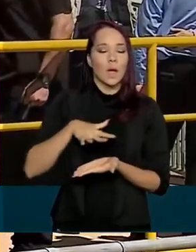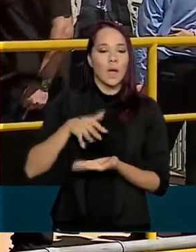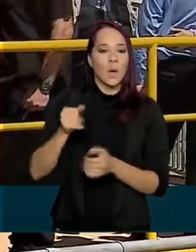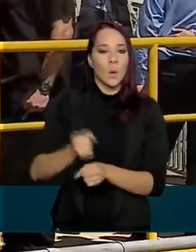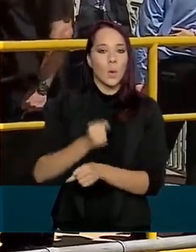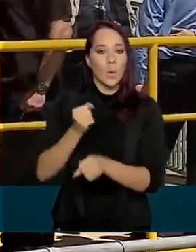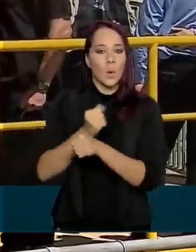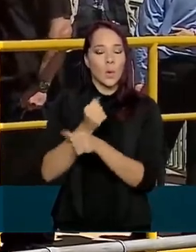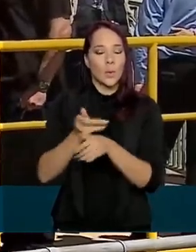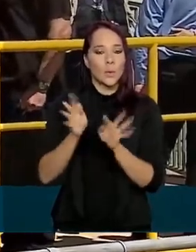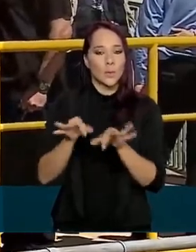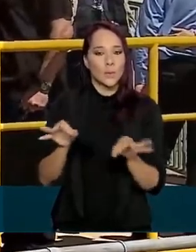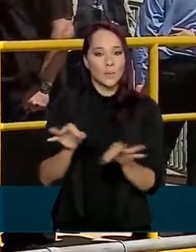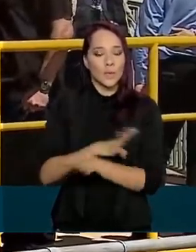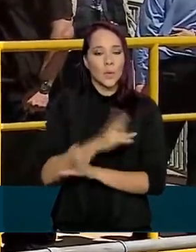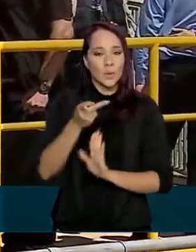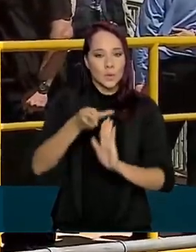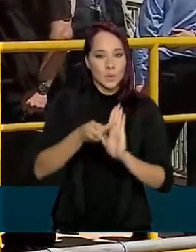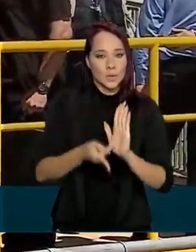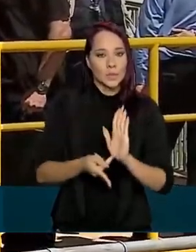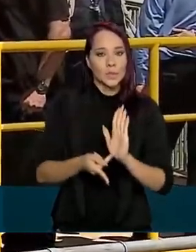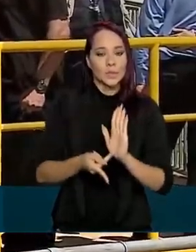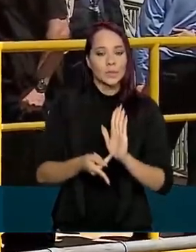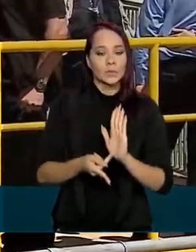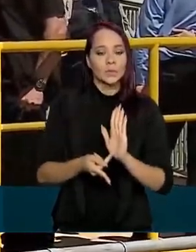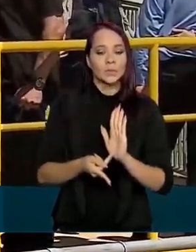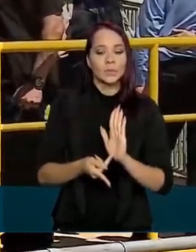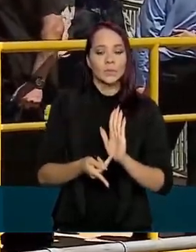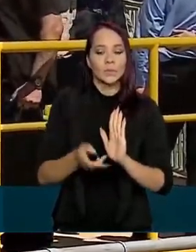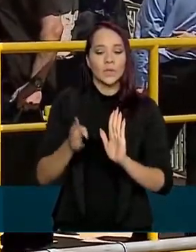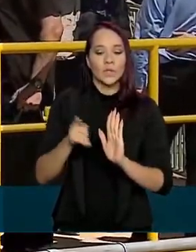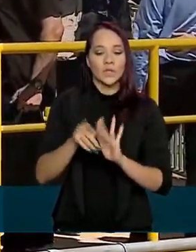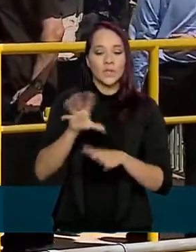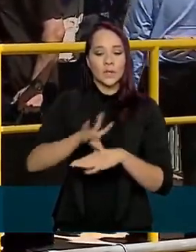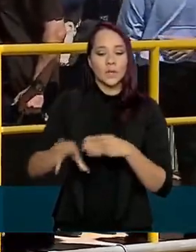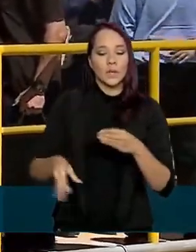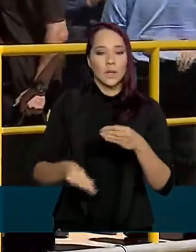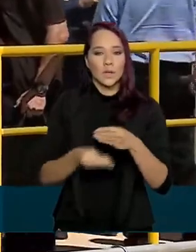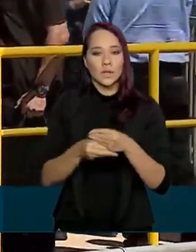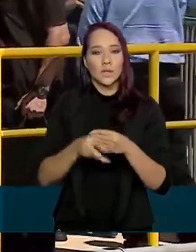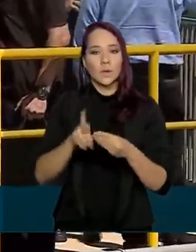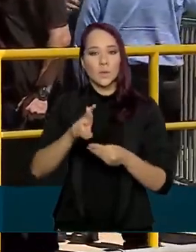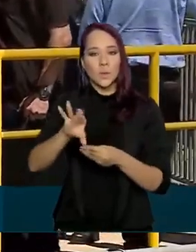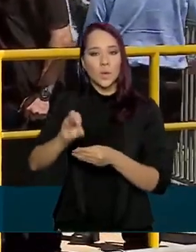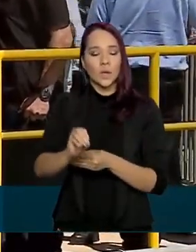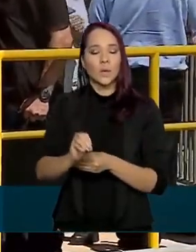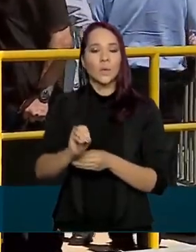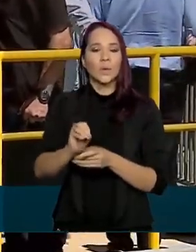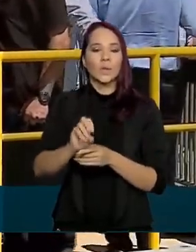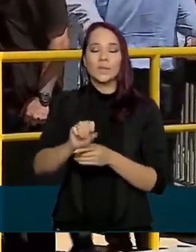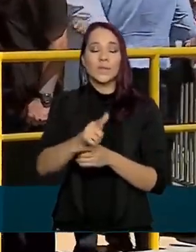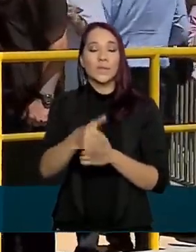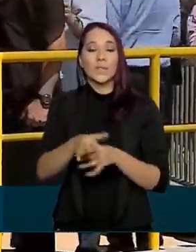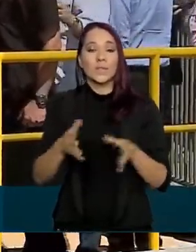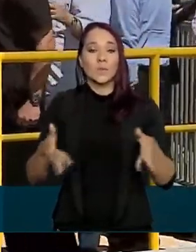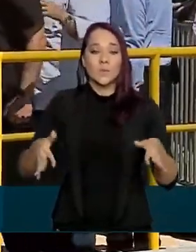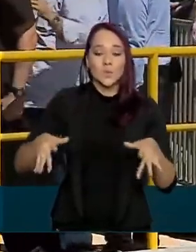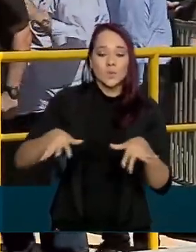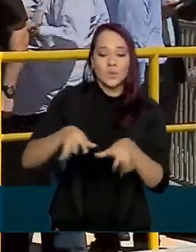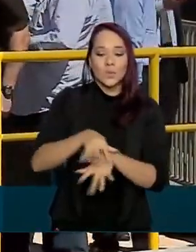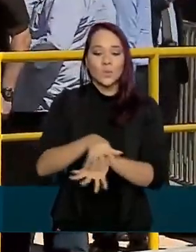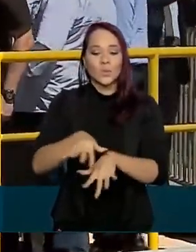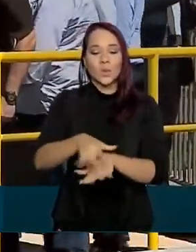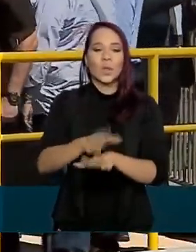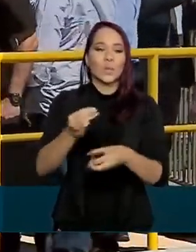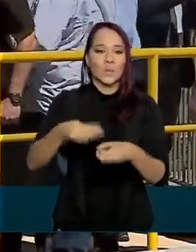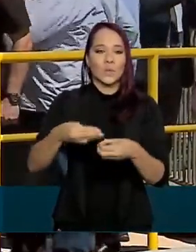obra do projeto de integração do rio são francisco no município de